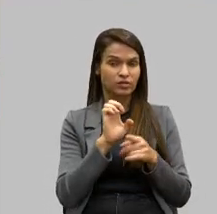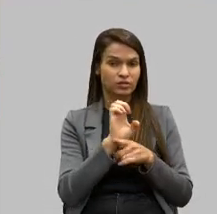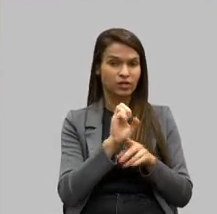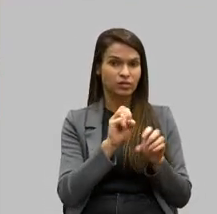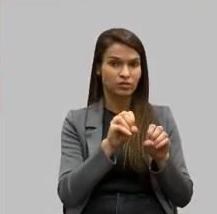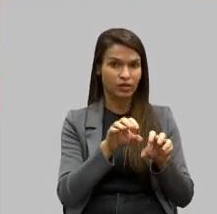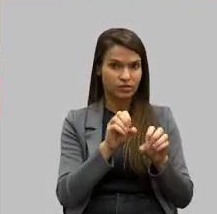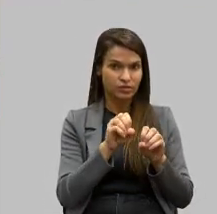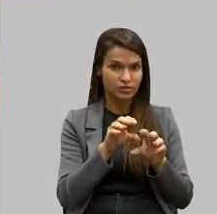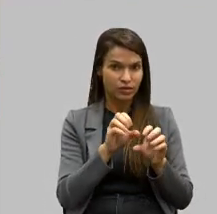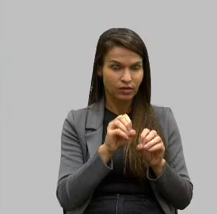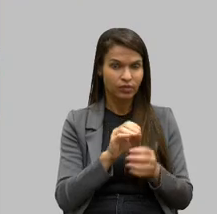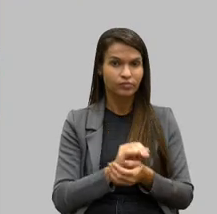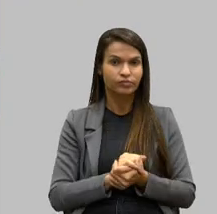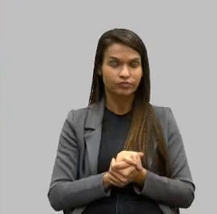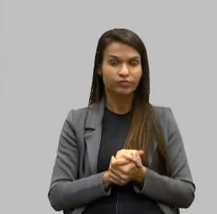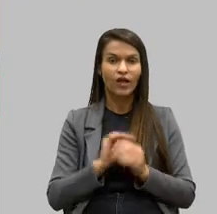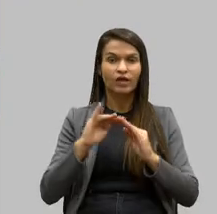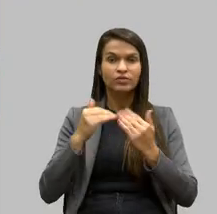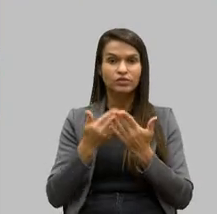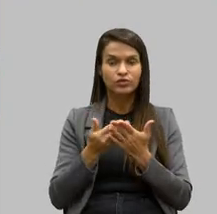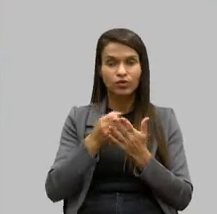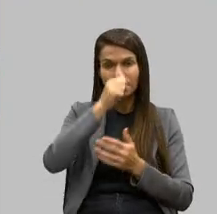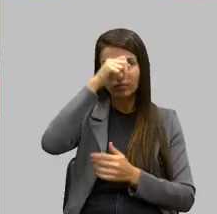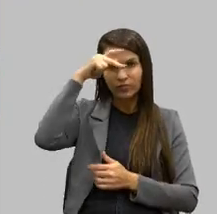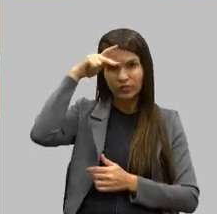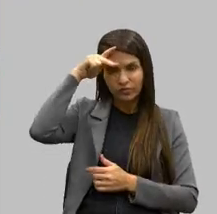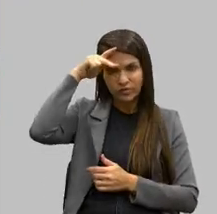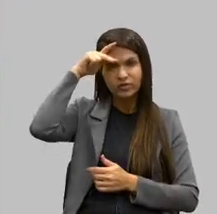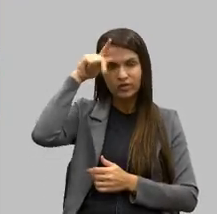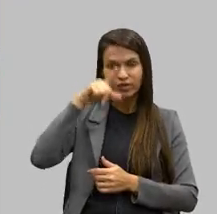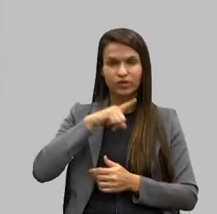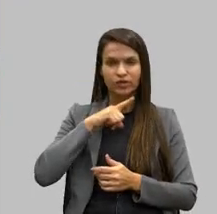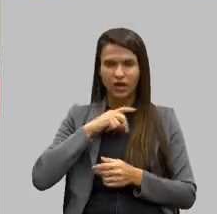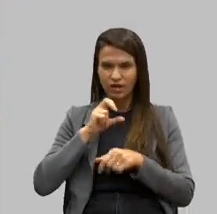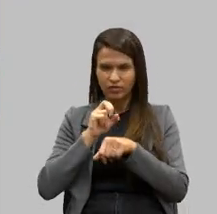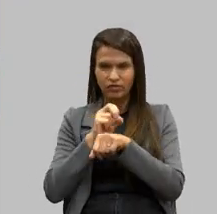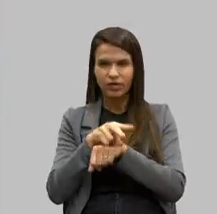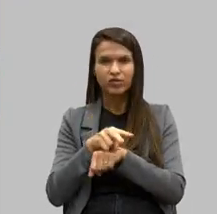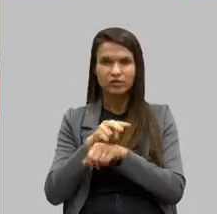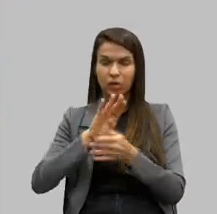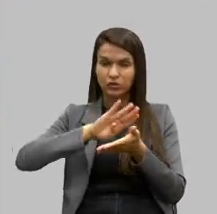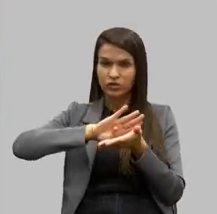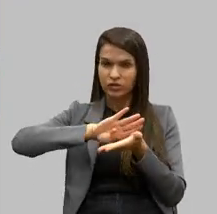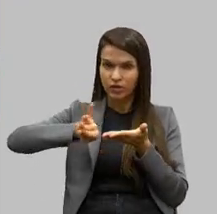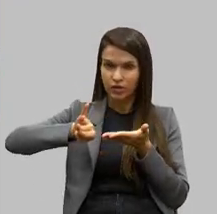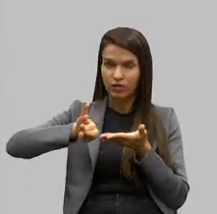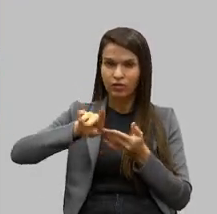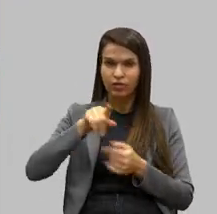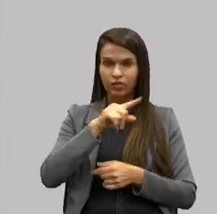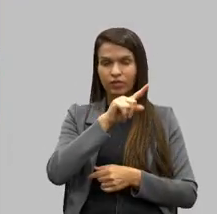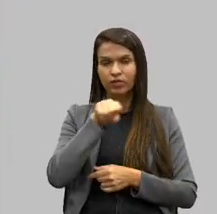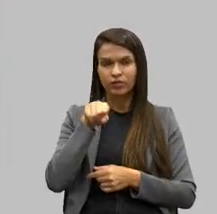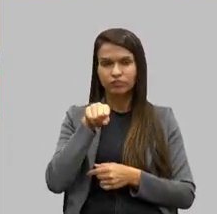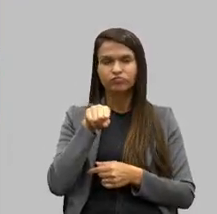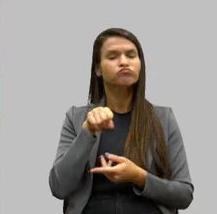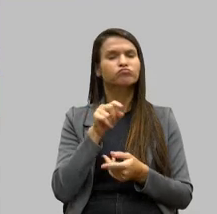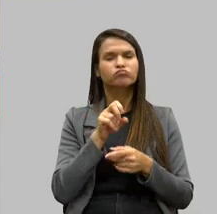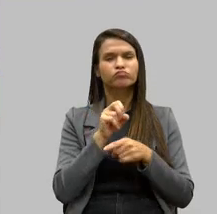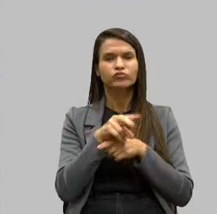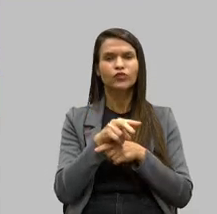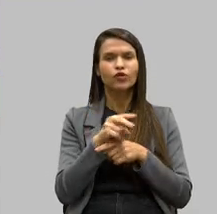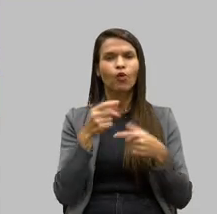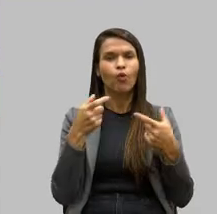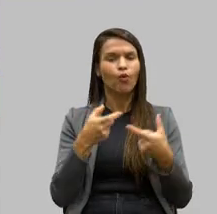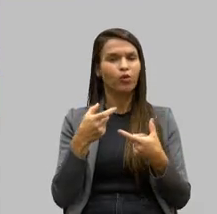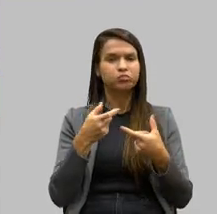Educação. As escolas e municípios que estão previstos esses cargos serão extintos, nós estamos extinguindo o cargo de onde? A gente